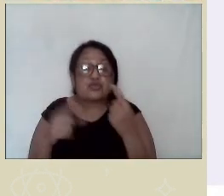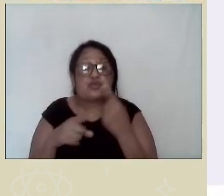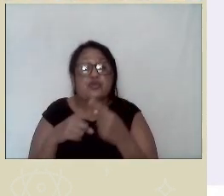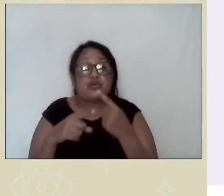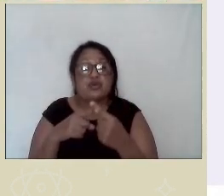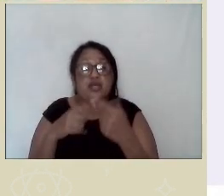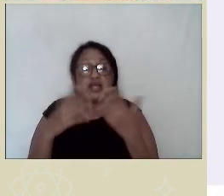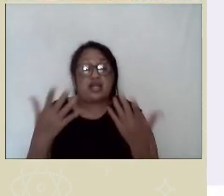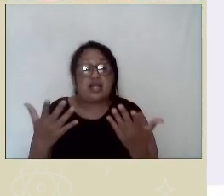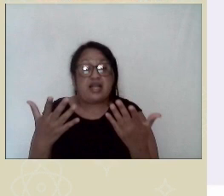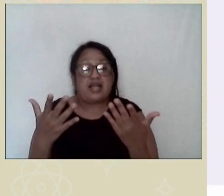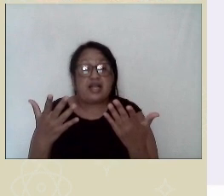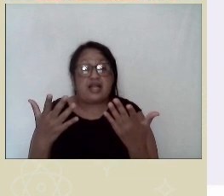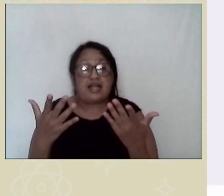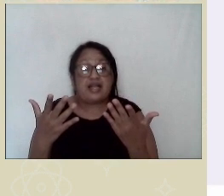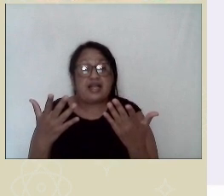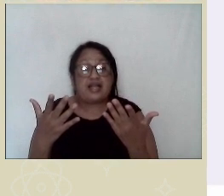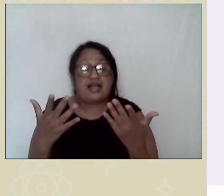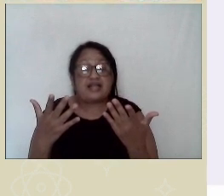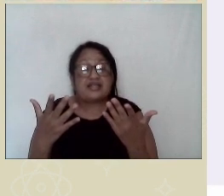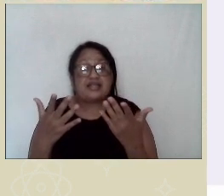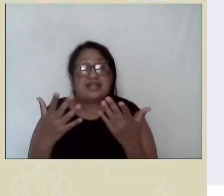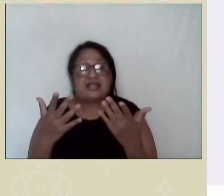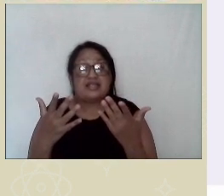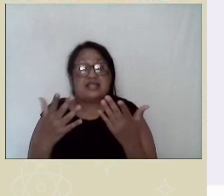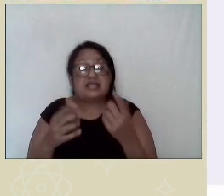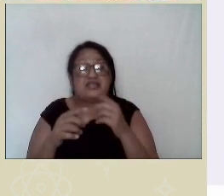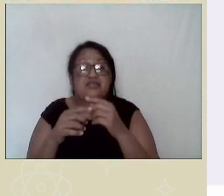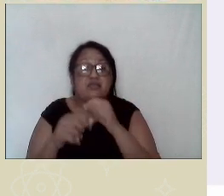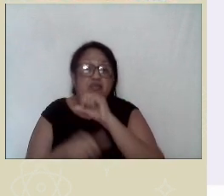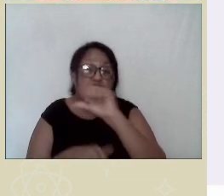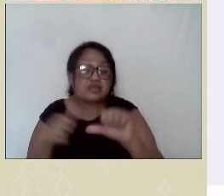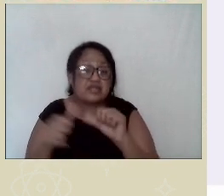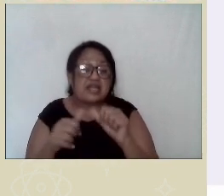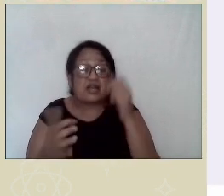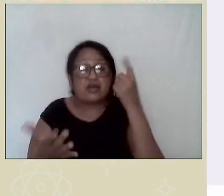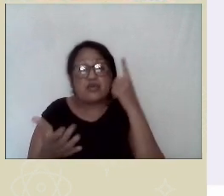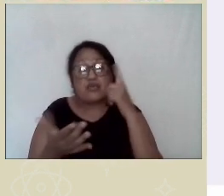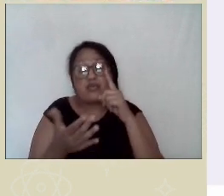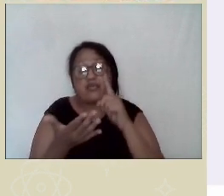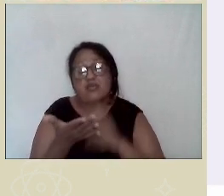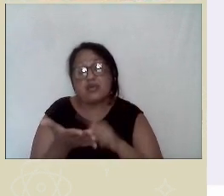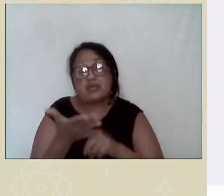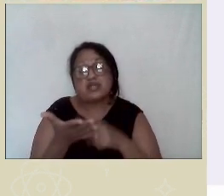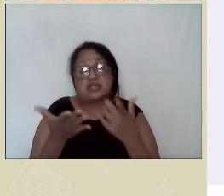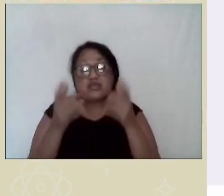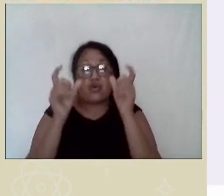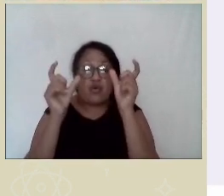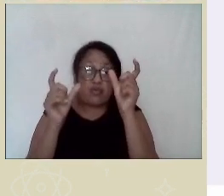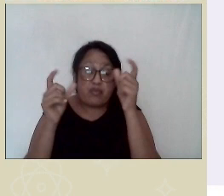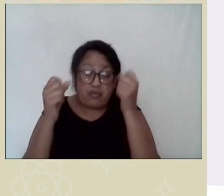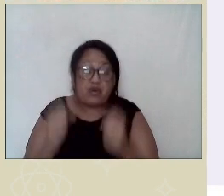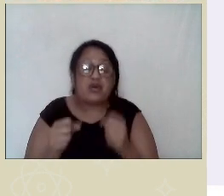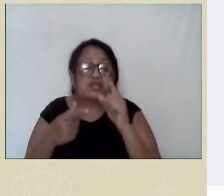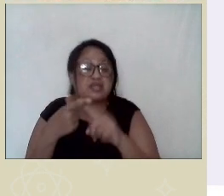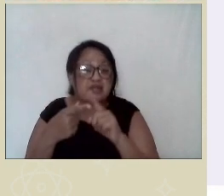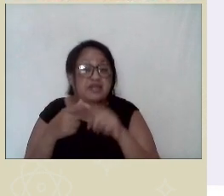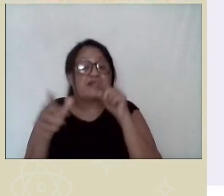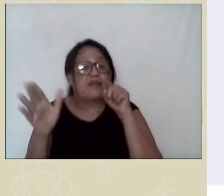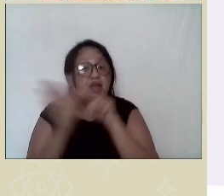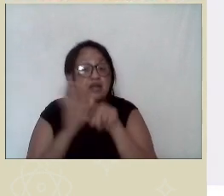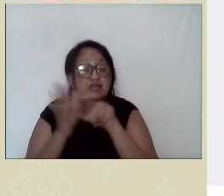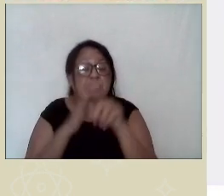essa questão de atualização de o momento em que isso foi postado também pode ser questionado na nossa prova e faz parte